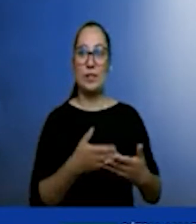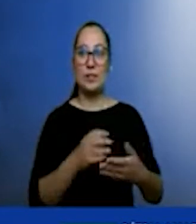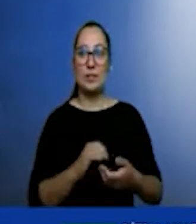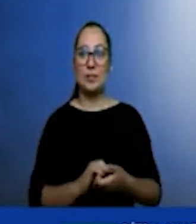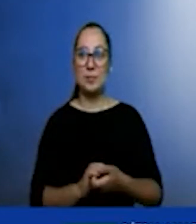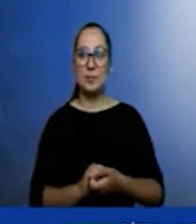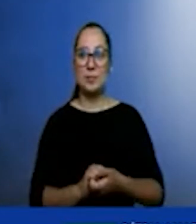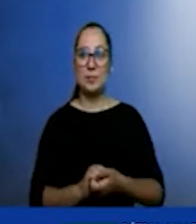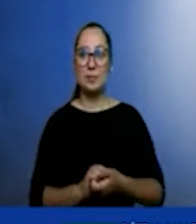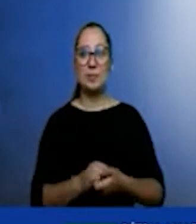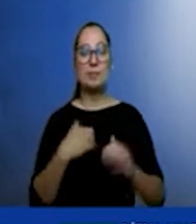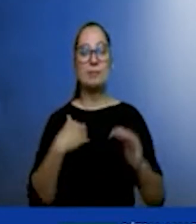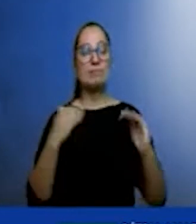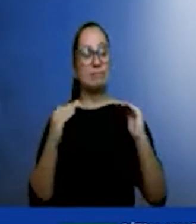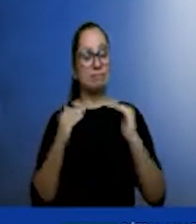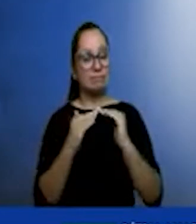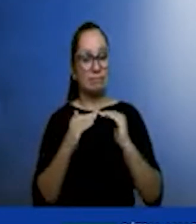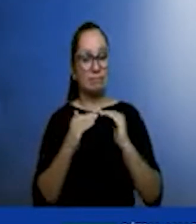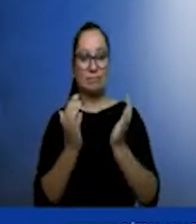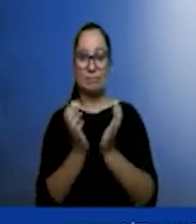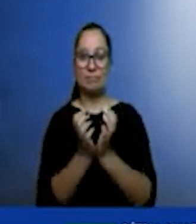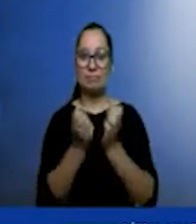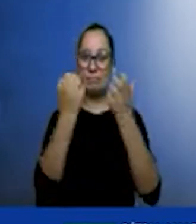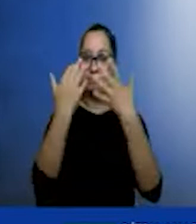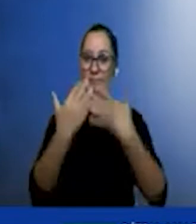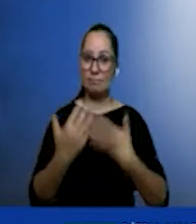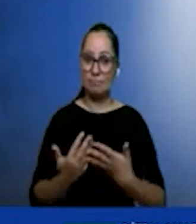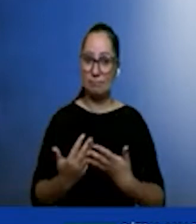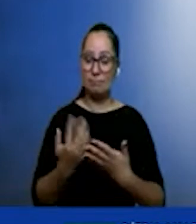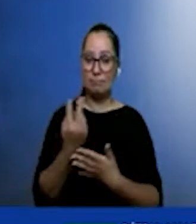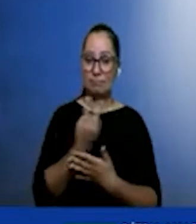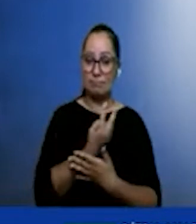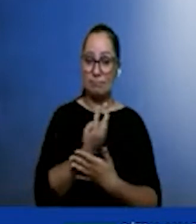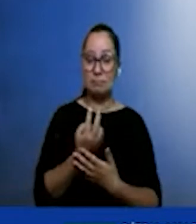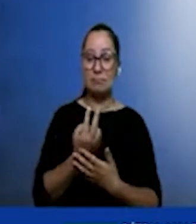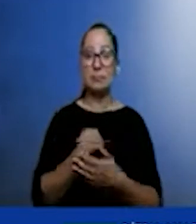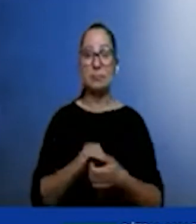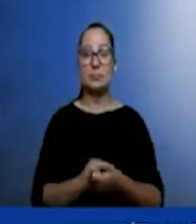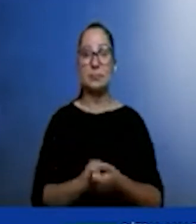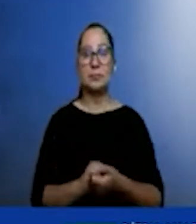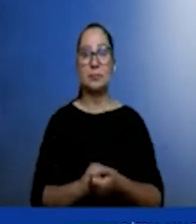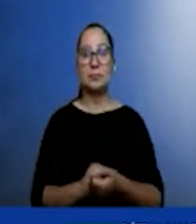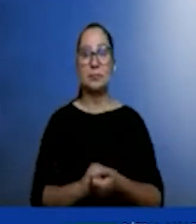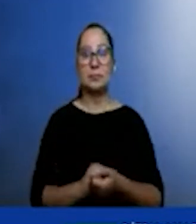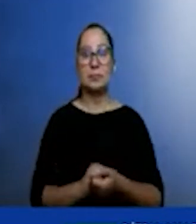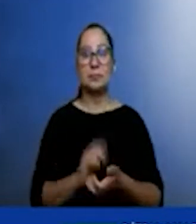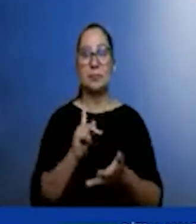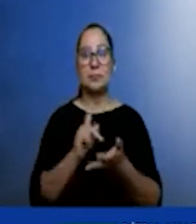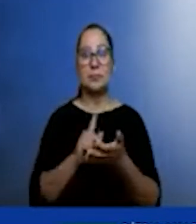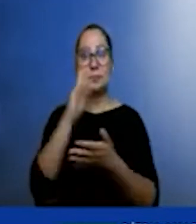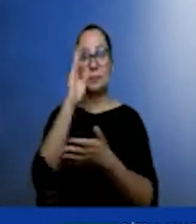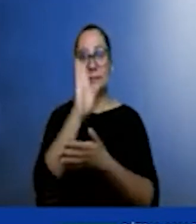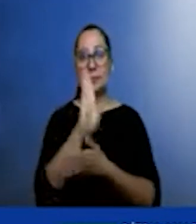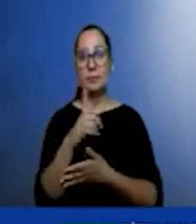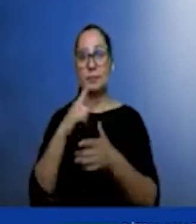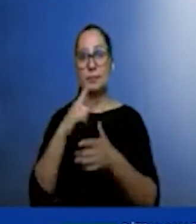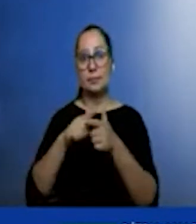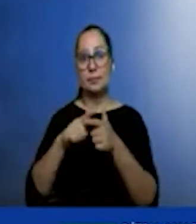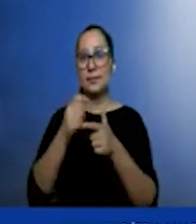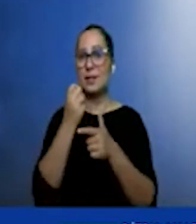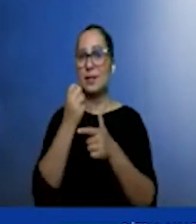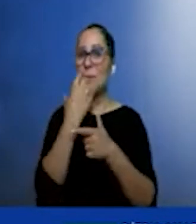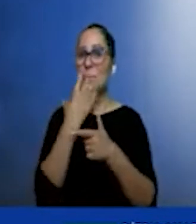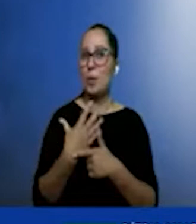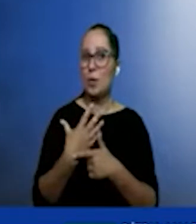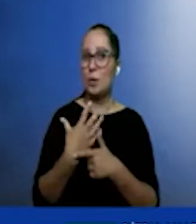concordo com o que a Paula colocou, eu concordo com o que a Bárbara colocou. Na verdade, o Brasil tem um problema bom, né? Eu gosto de dizer que é um problema